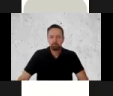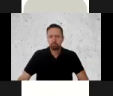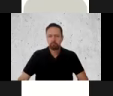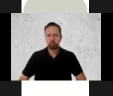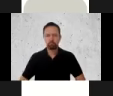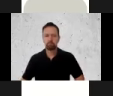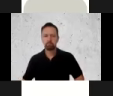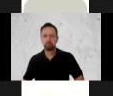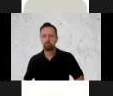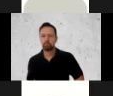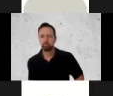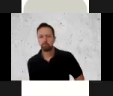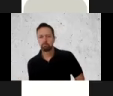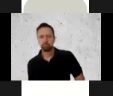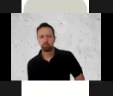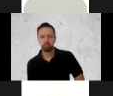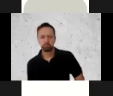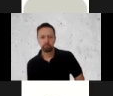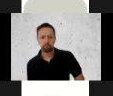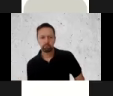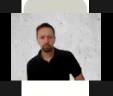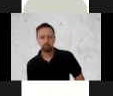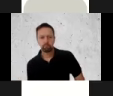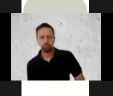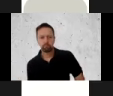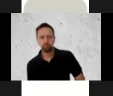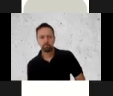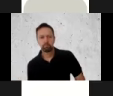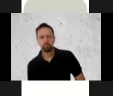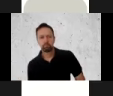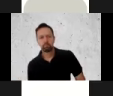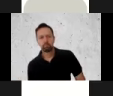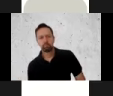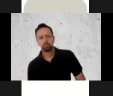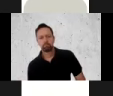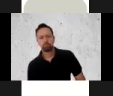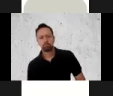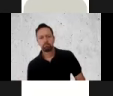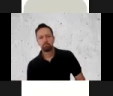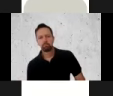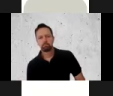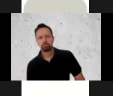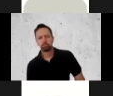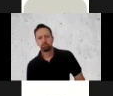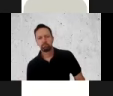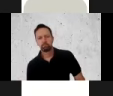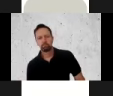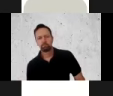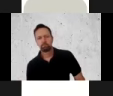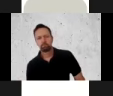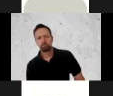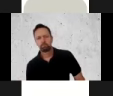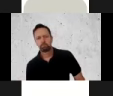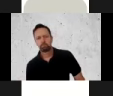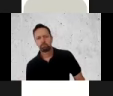eles colocam alguns controles. E aí eles destacam que precisa muita cautela com relação a